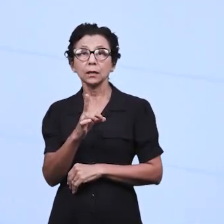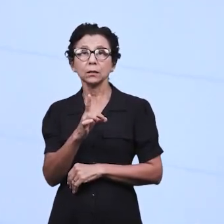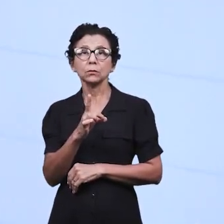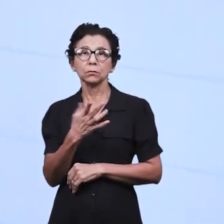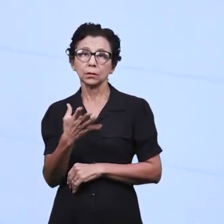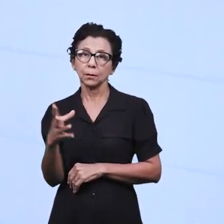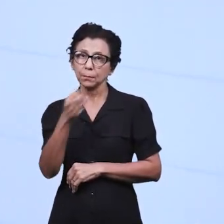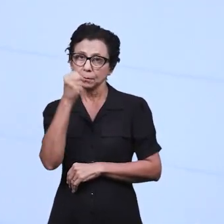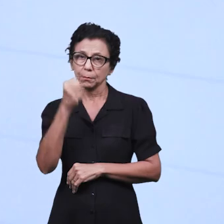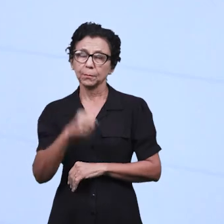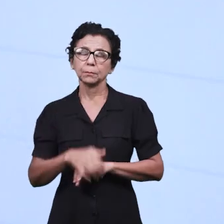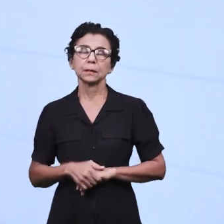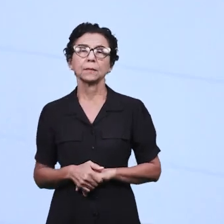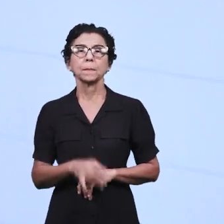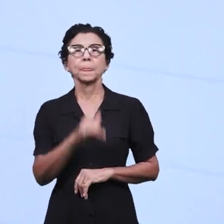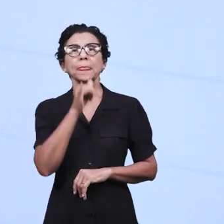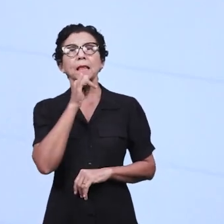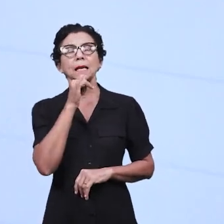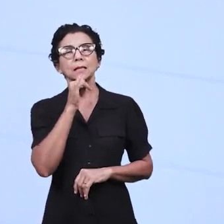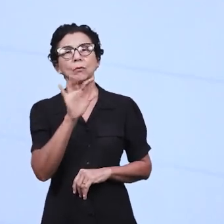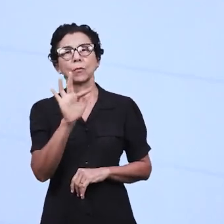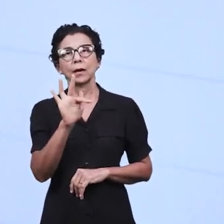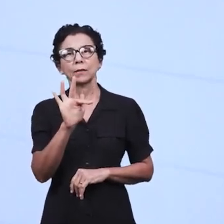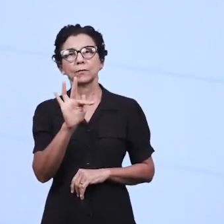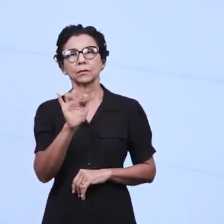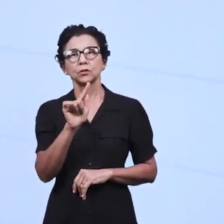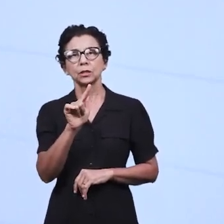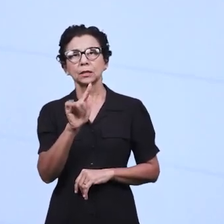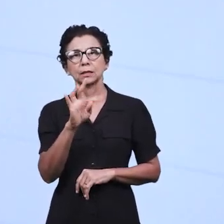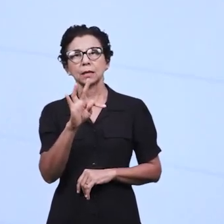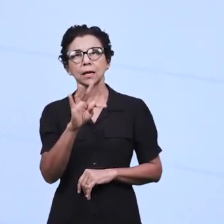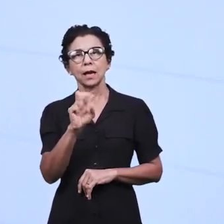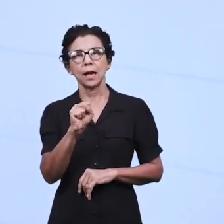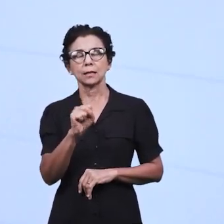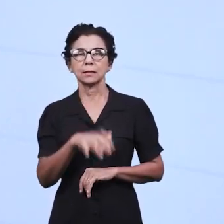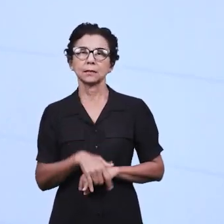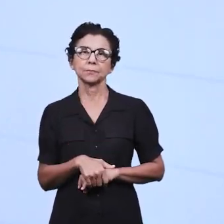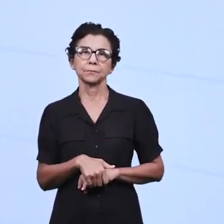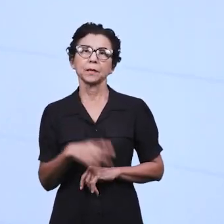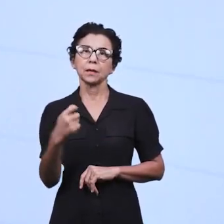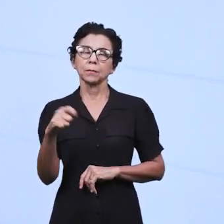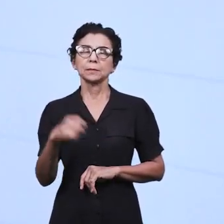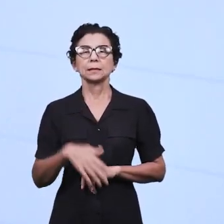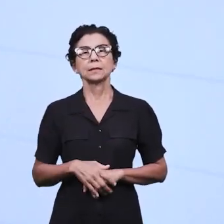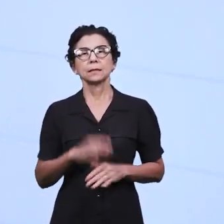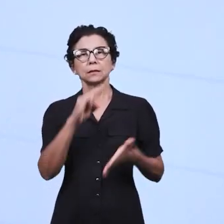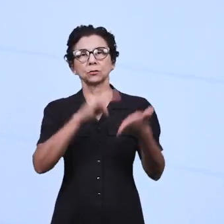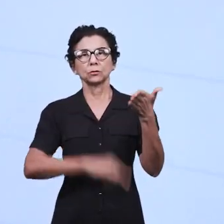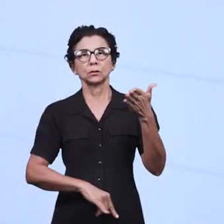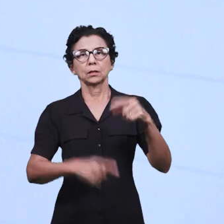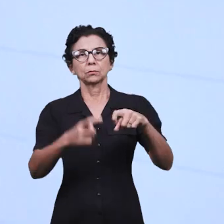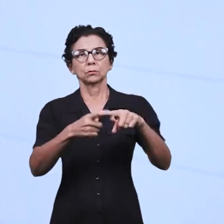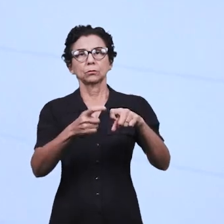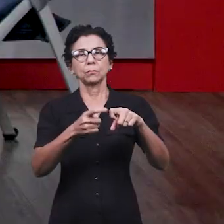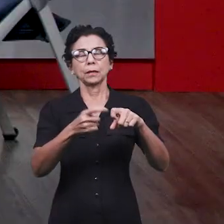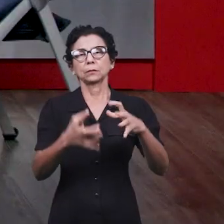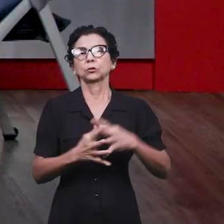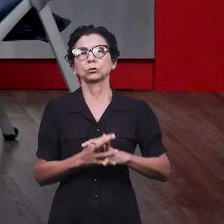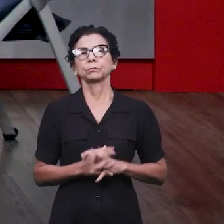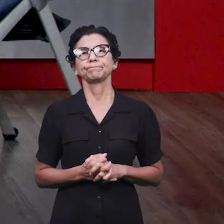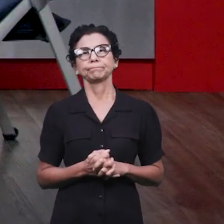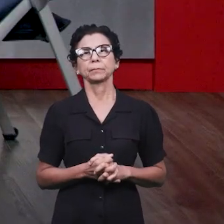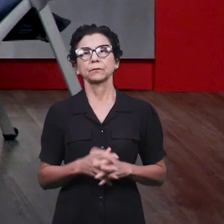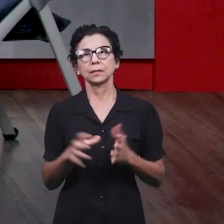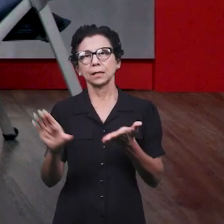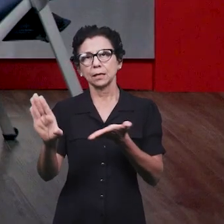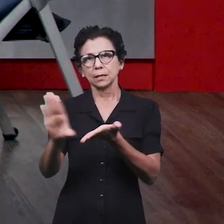tem que vão depender de laudos. Por exemplo, o FGTS necessita do laudo para tratamento. Precisa estar constando que é para o tratamento. No